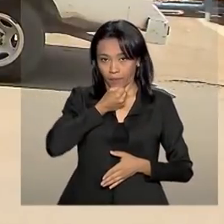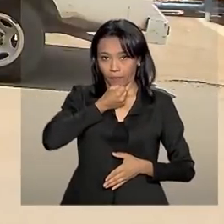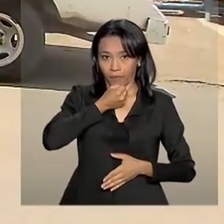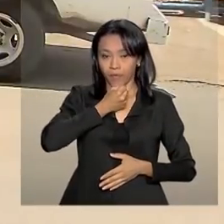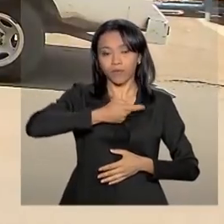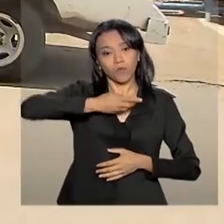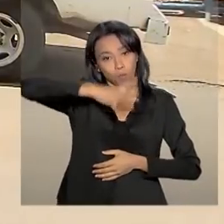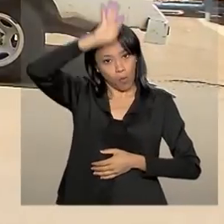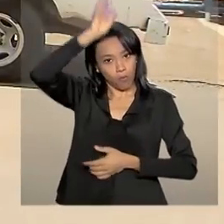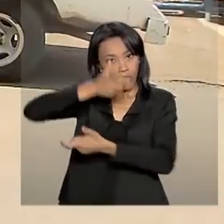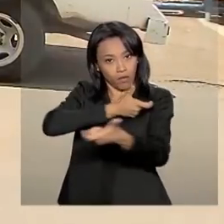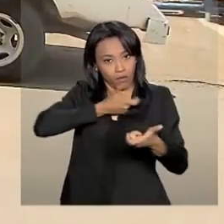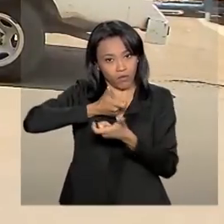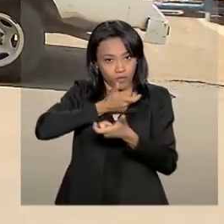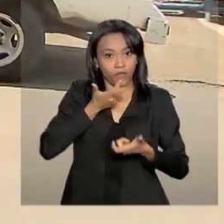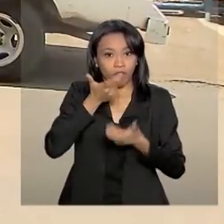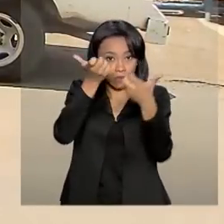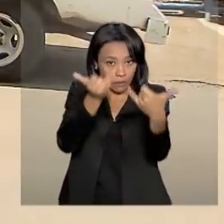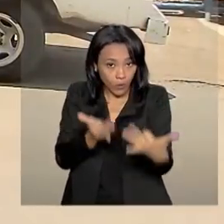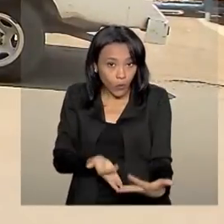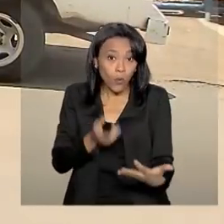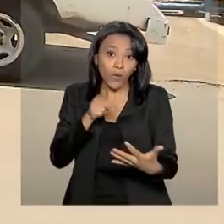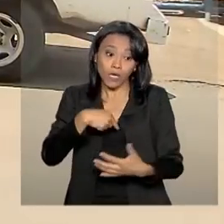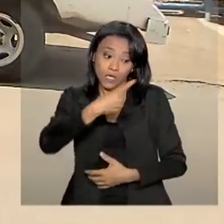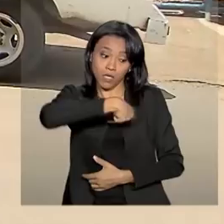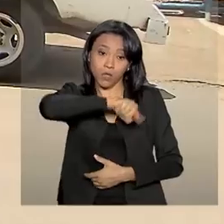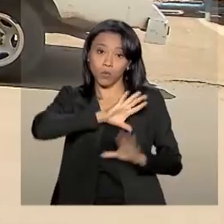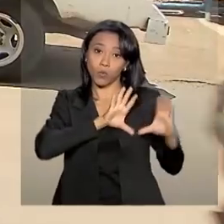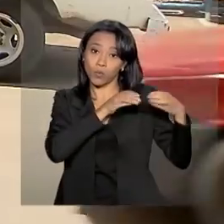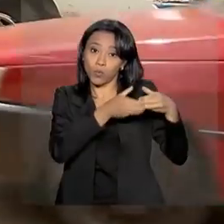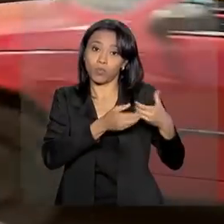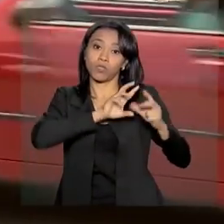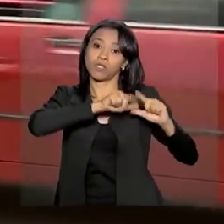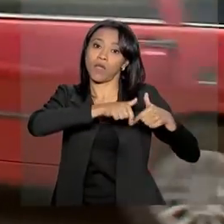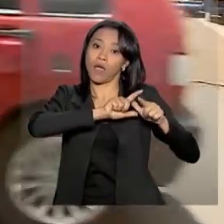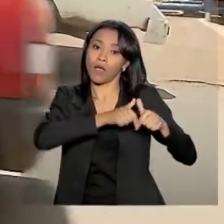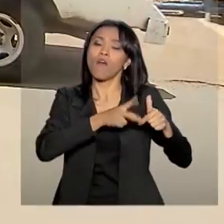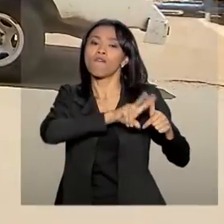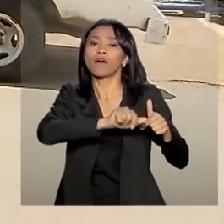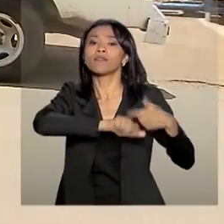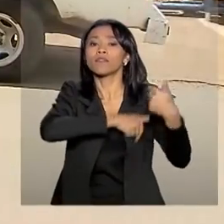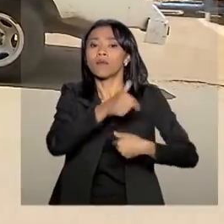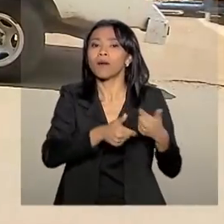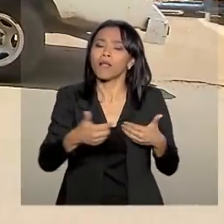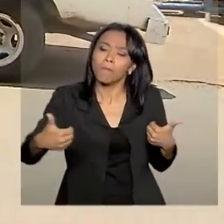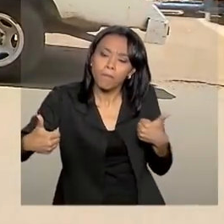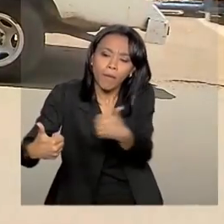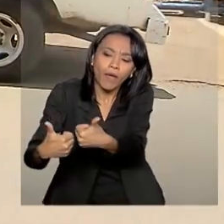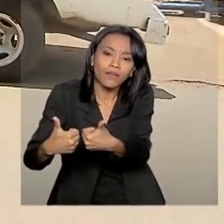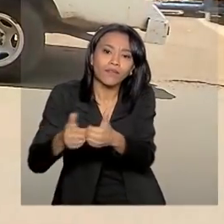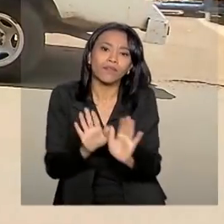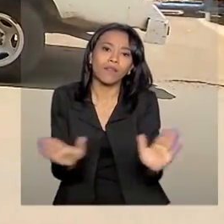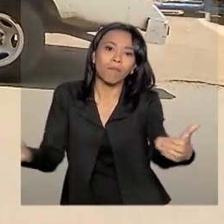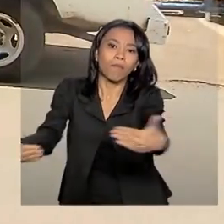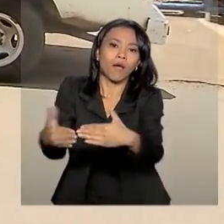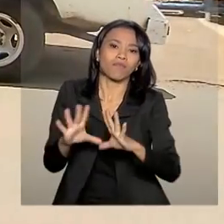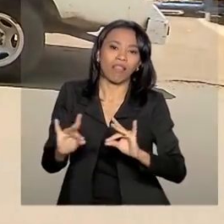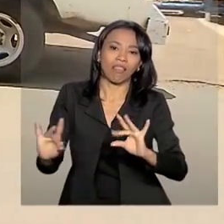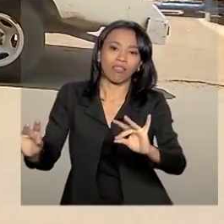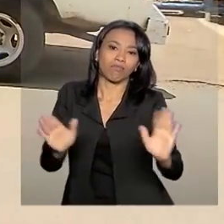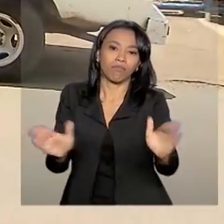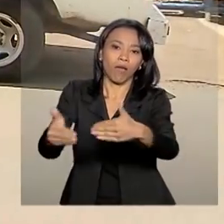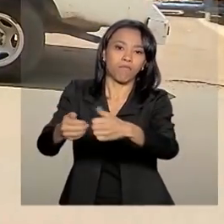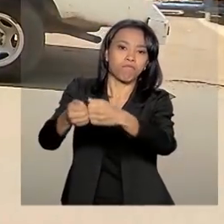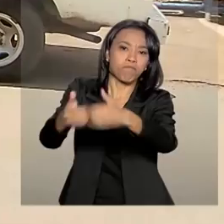Tenente Pedro Aihara, afirmou que os israelenses vão trabalhar na área mais próxima à barragem que se rompeu. Aihara também